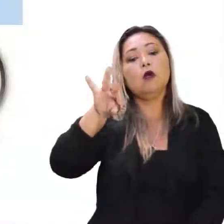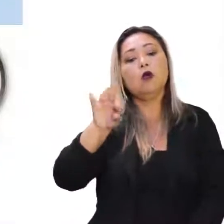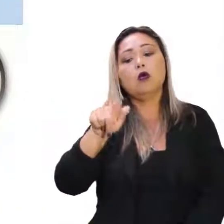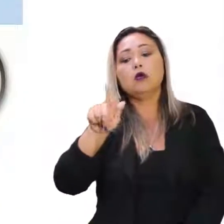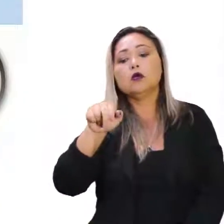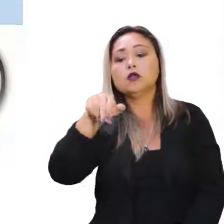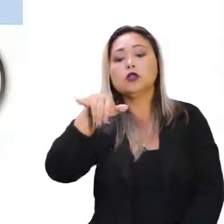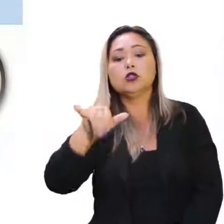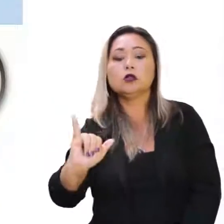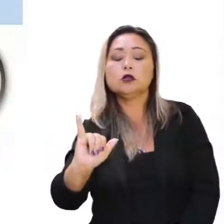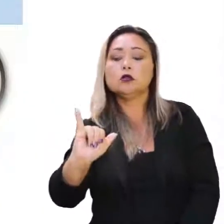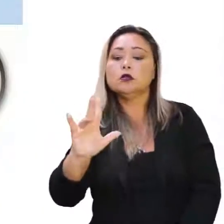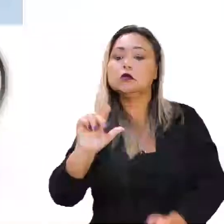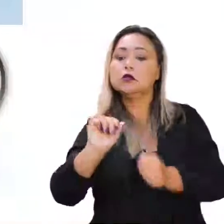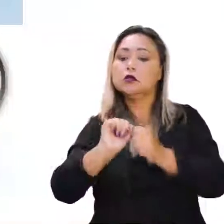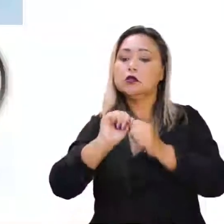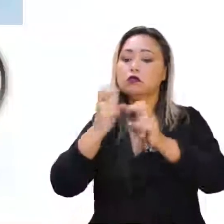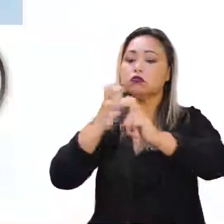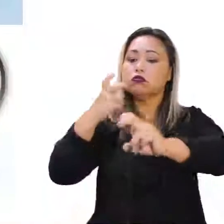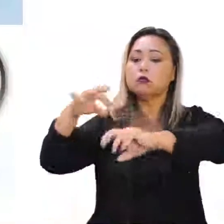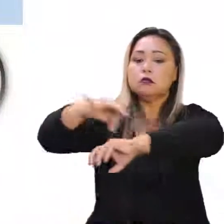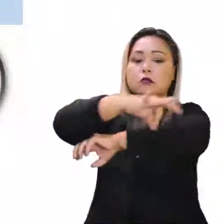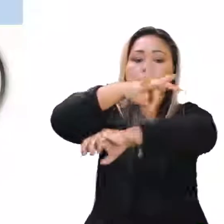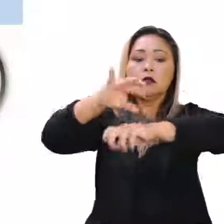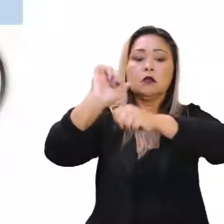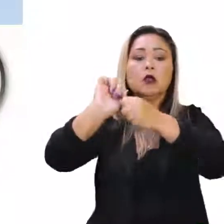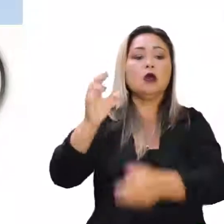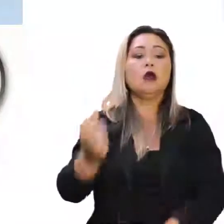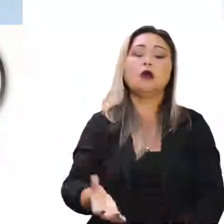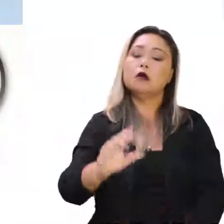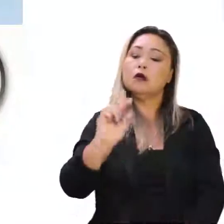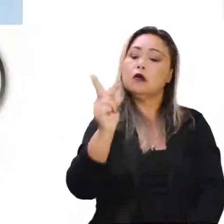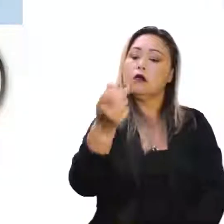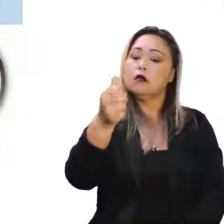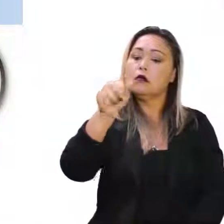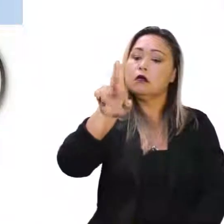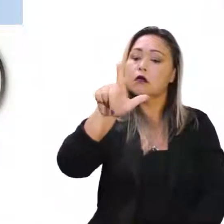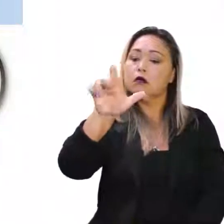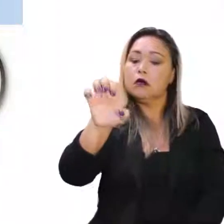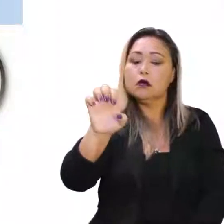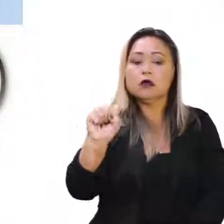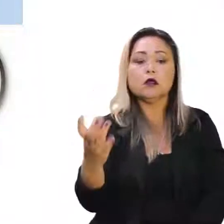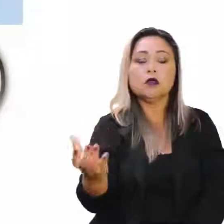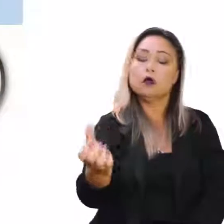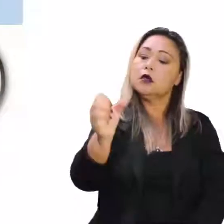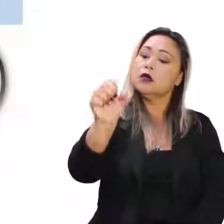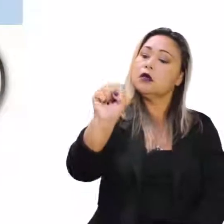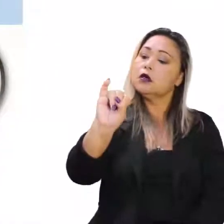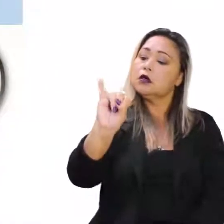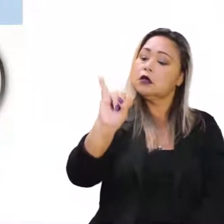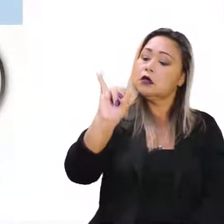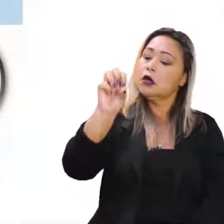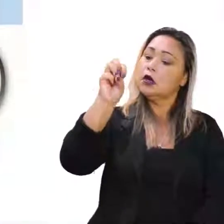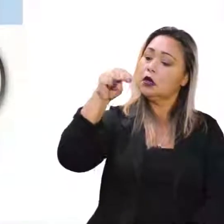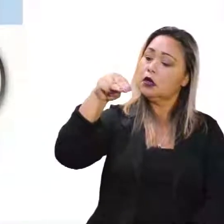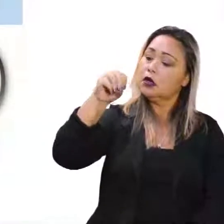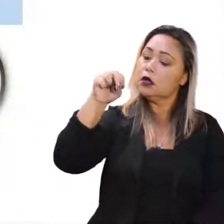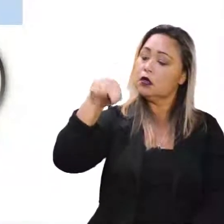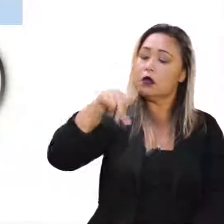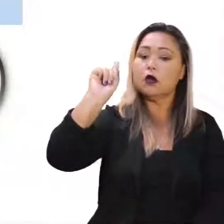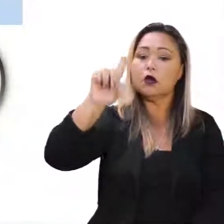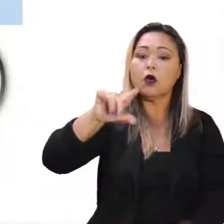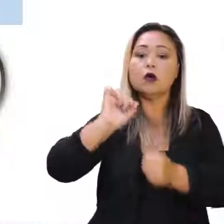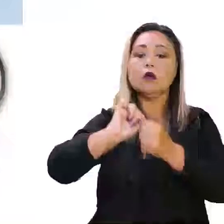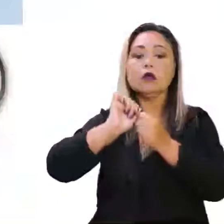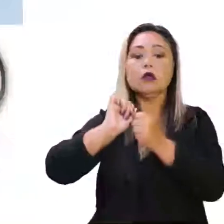arquiteto, e o Charles Simon, que era um gravador de medalhas. Então, um professor, um pintor, um paisagista,